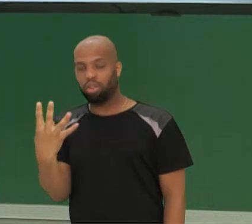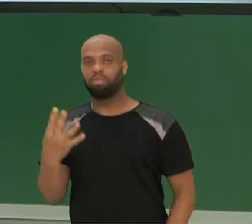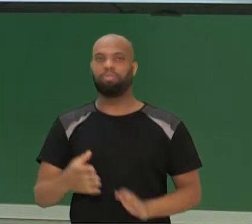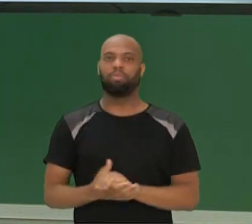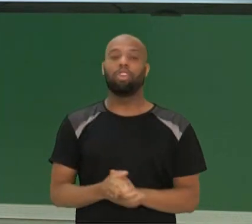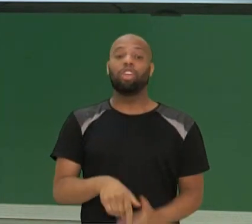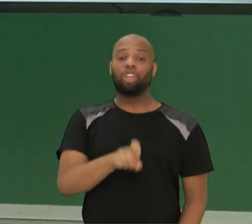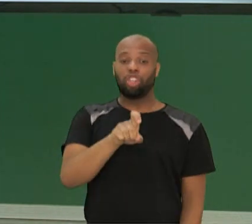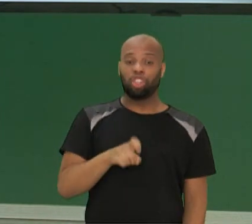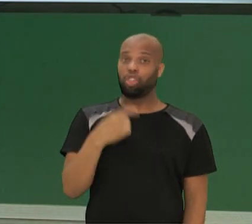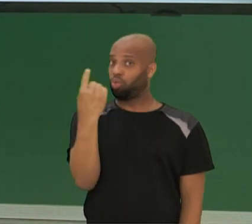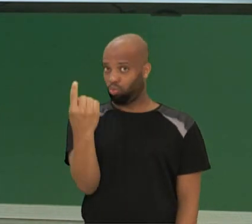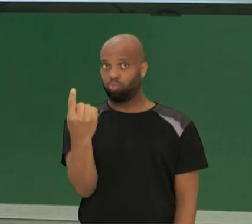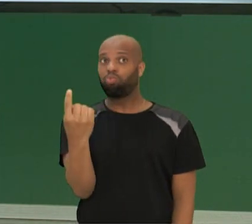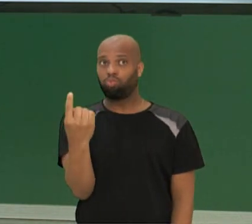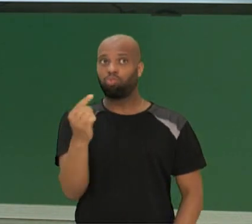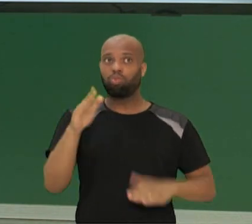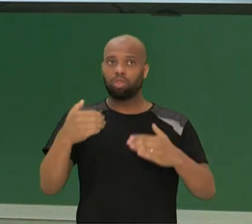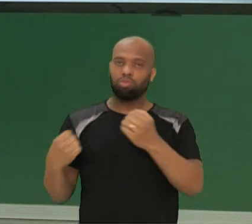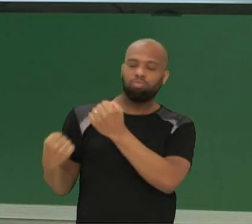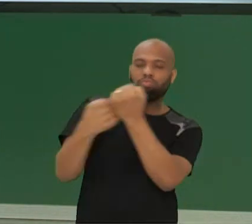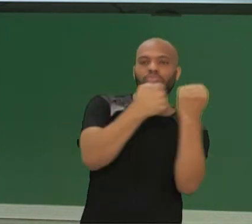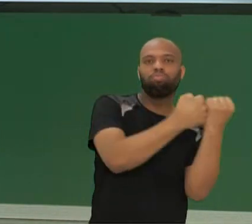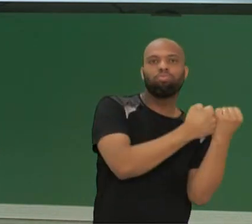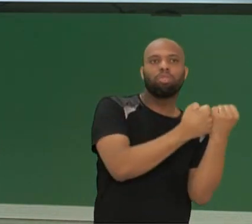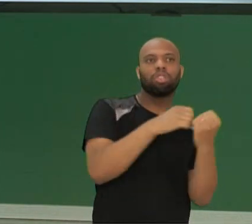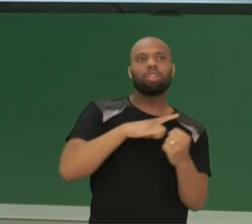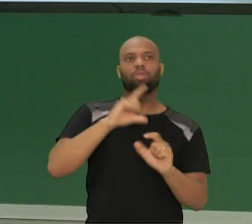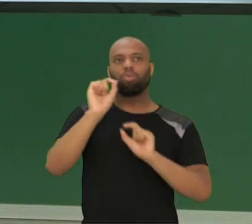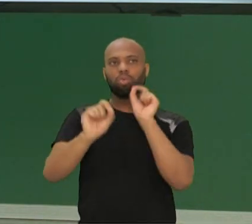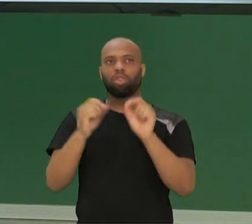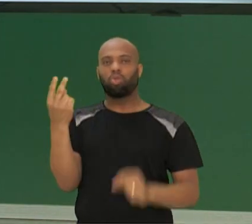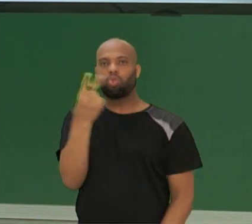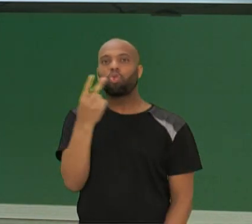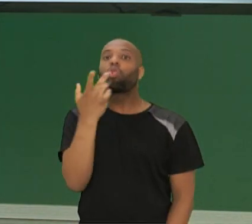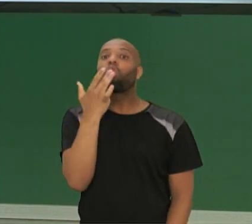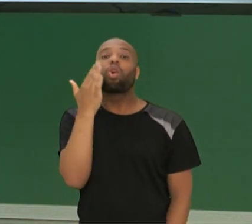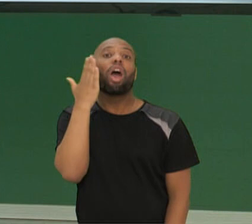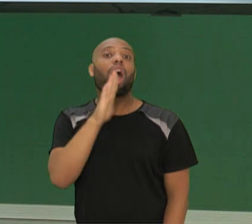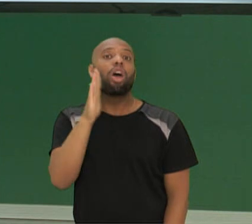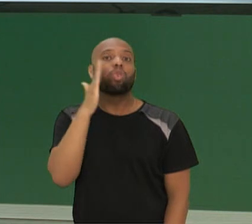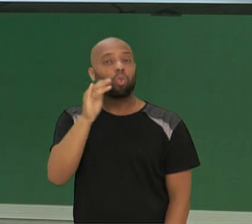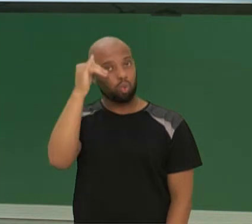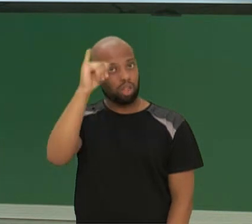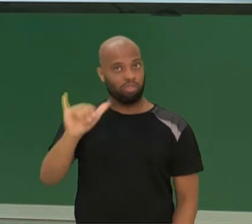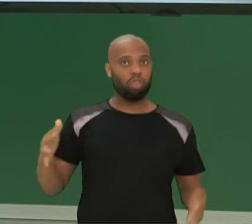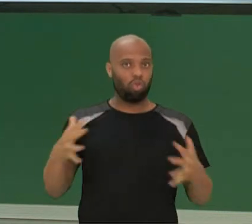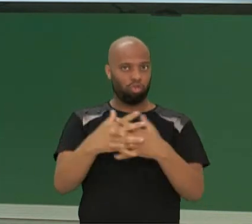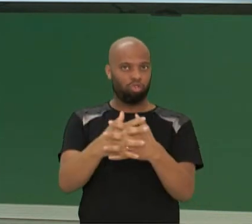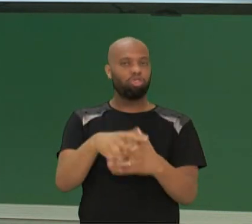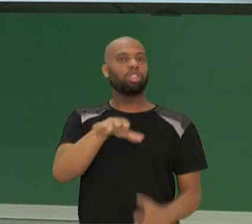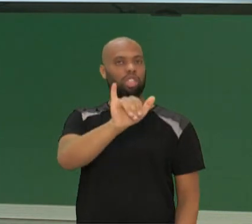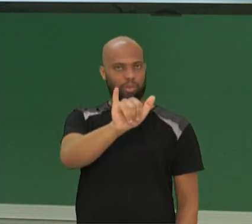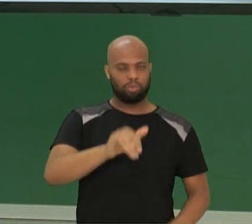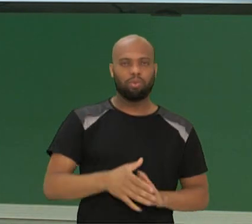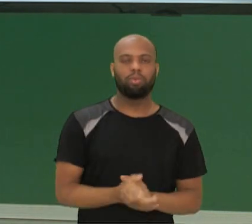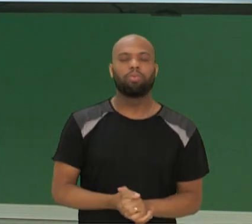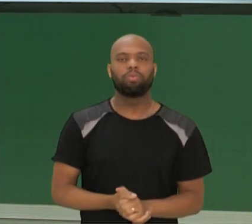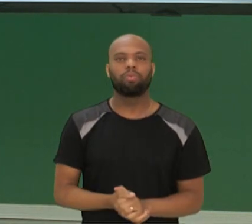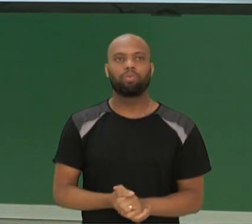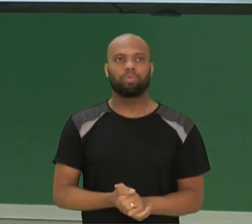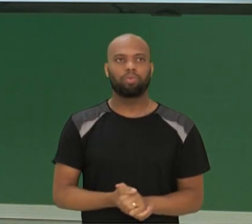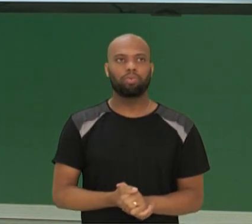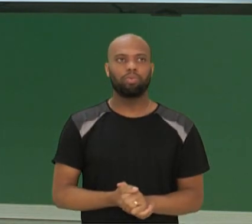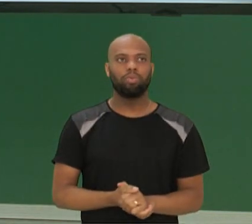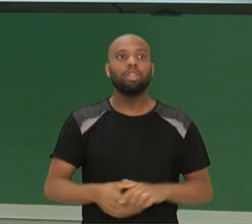1. Então, vejam, eu substituí e deixei os dois na cor azul para você não se confundir com o valor de Y, tá?